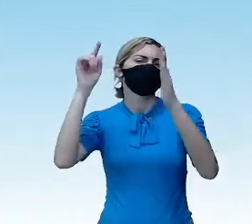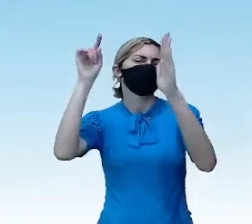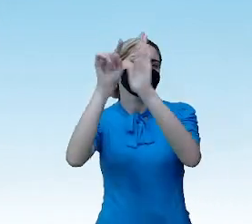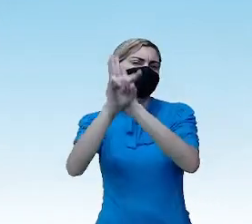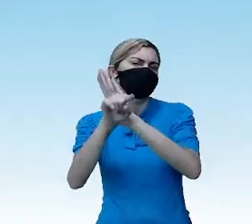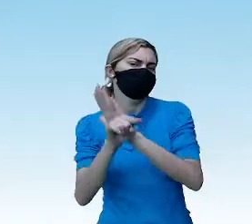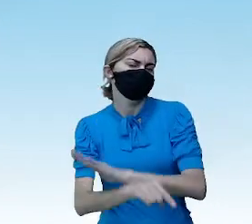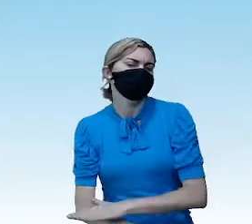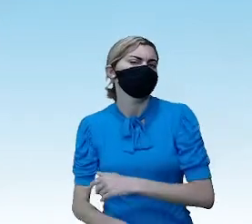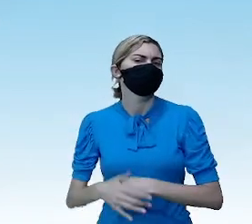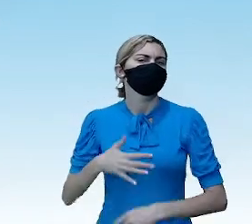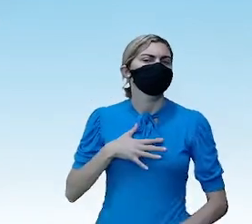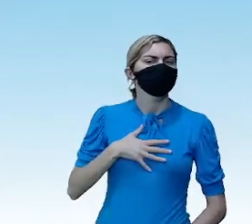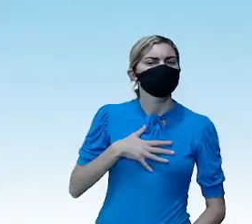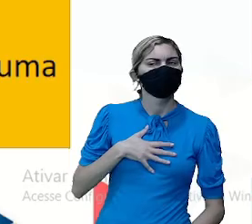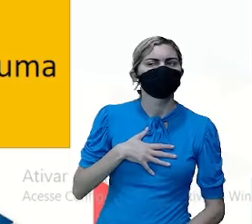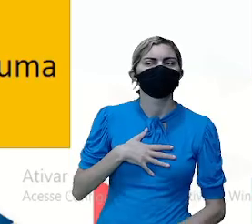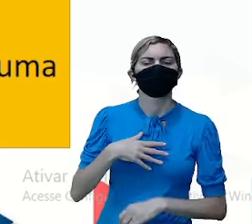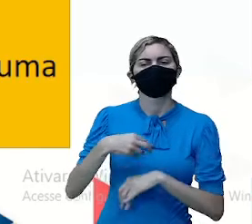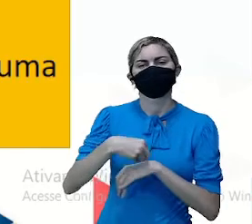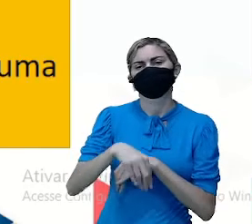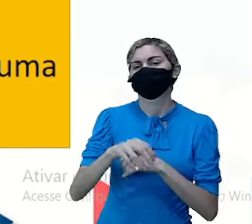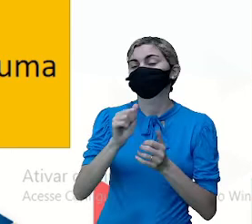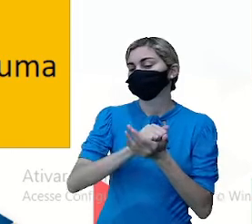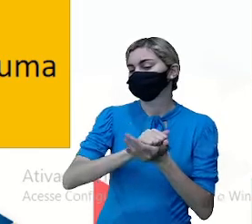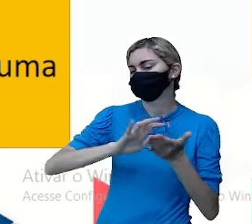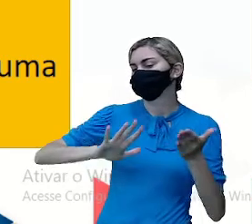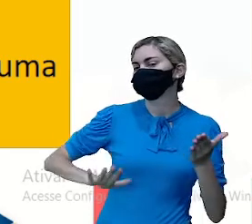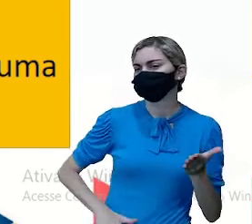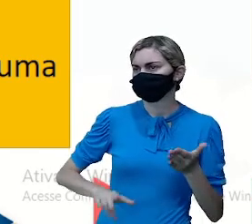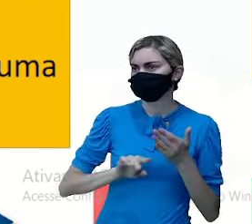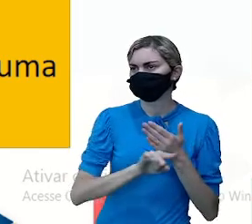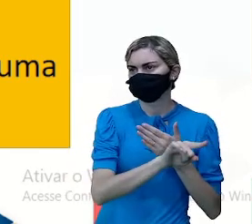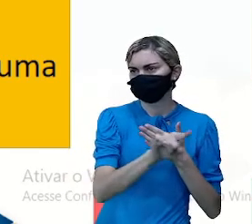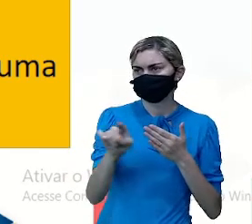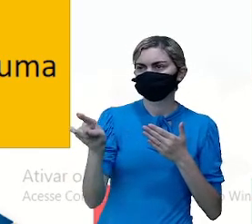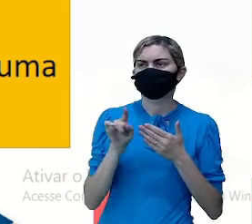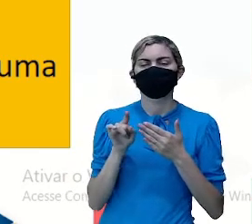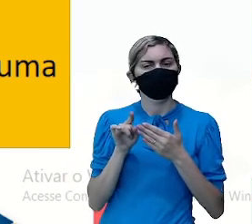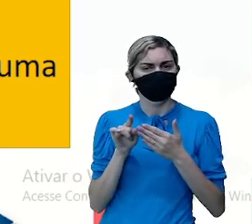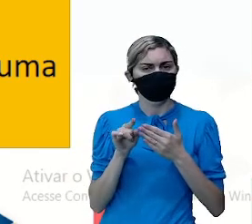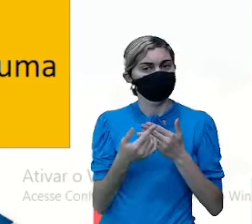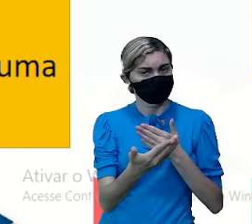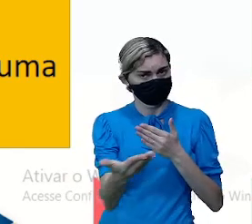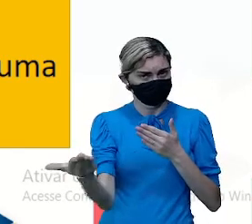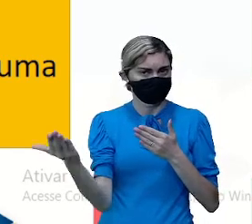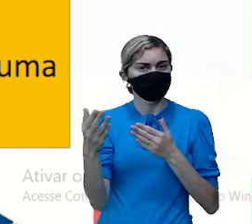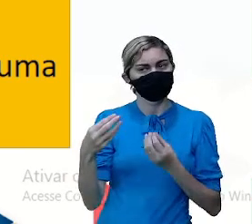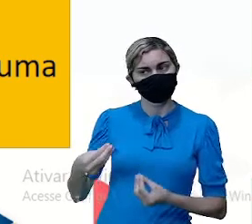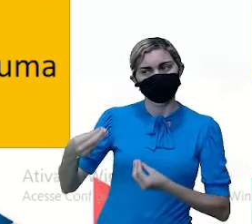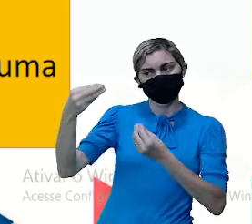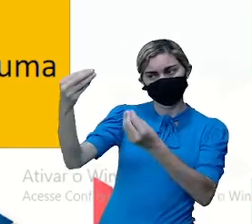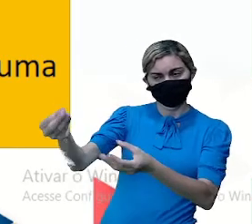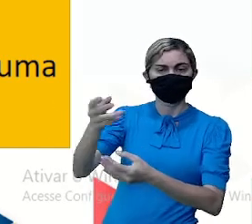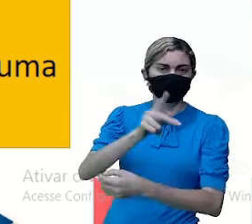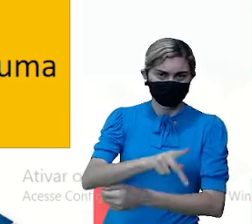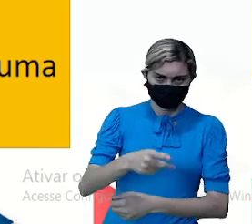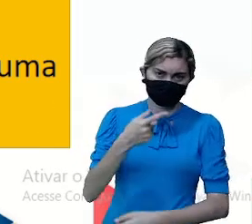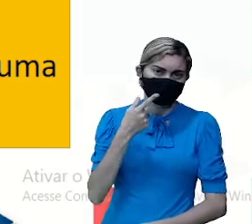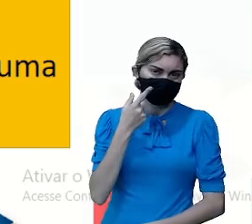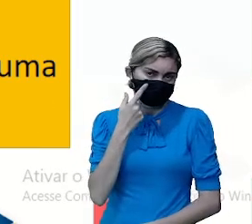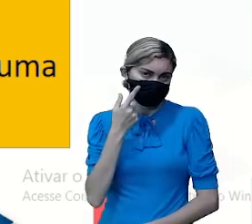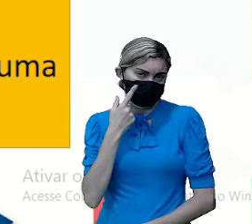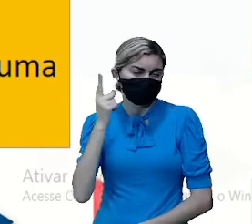que eu gostaria de deixá-las como atividades para que vocês entreguem aos seus professores. Vamos escutando